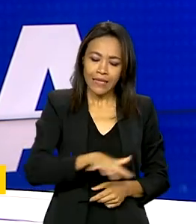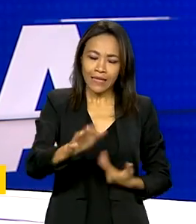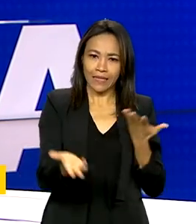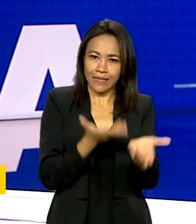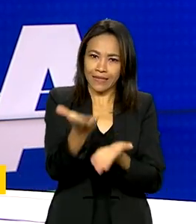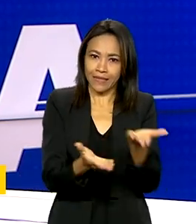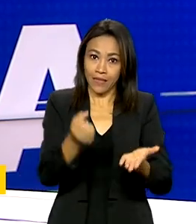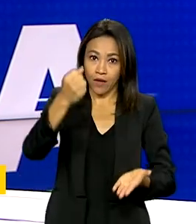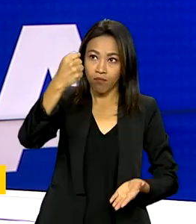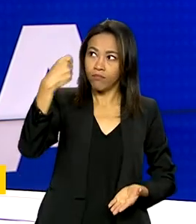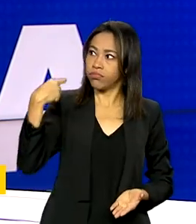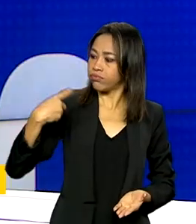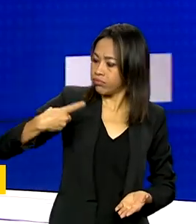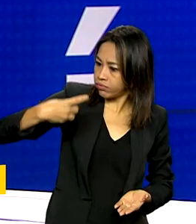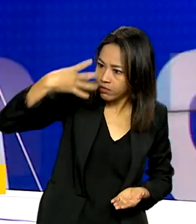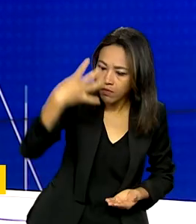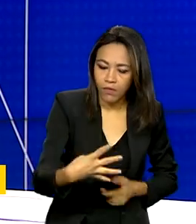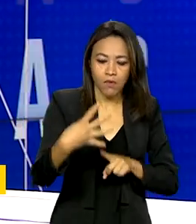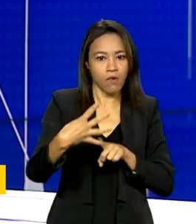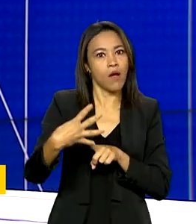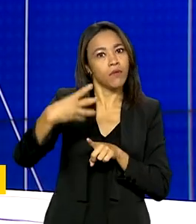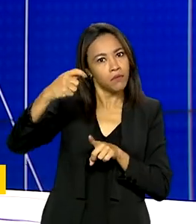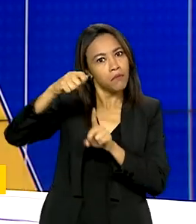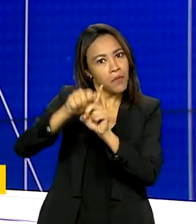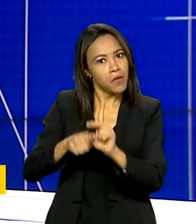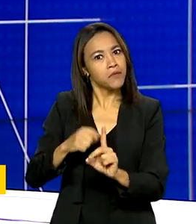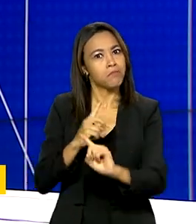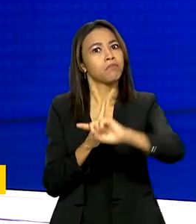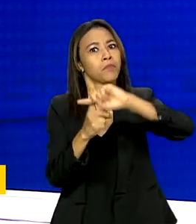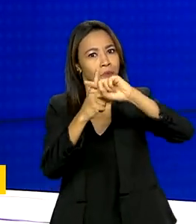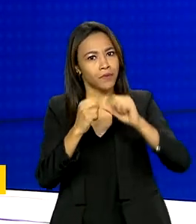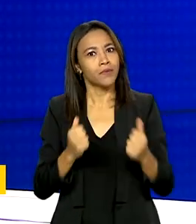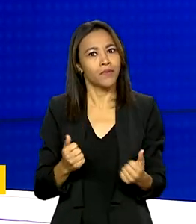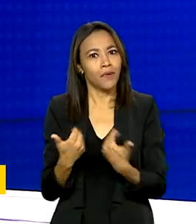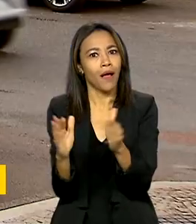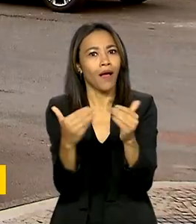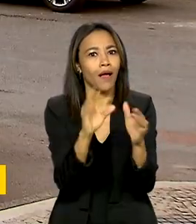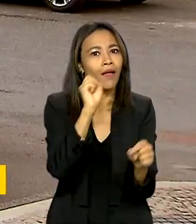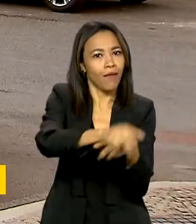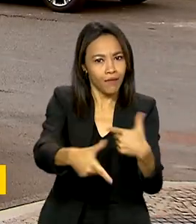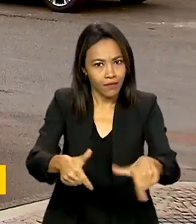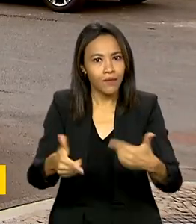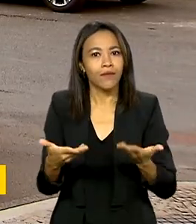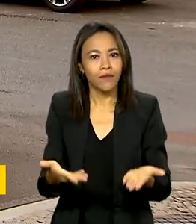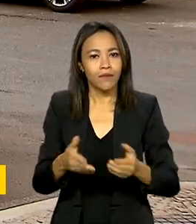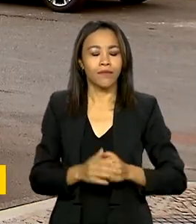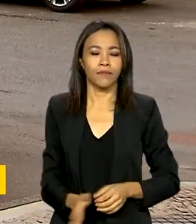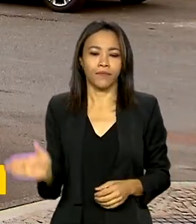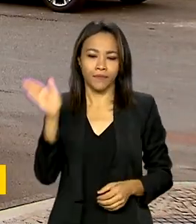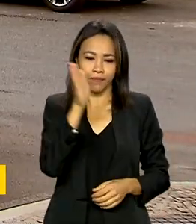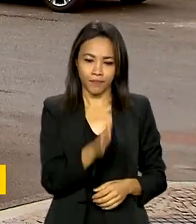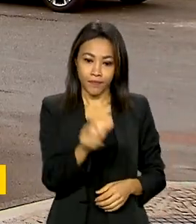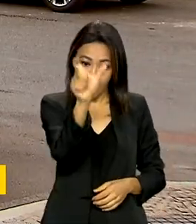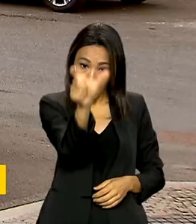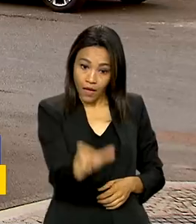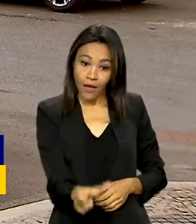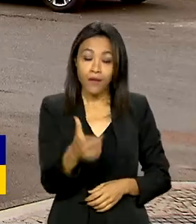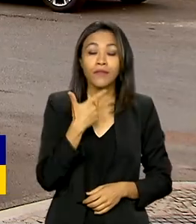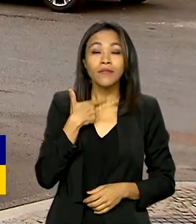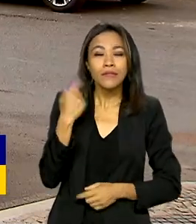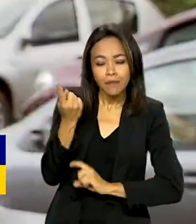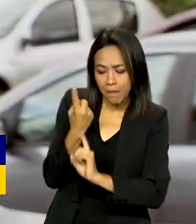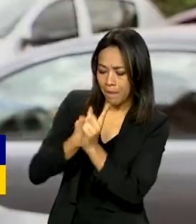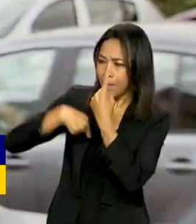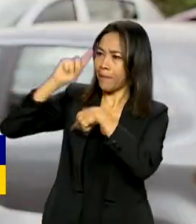é o quarto mês seguido com o saldo Positivo na geração de empregos em busca de evolução profissional